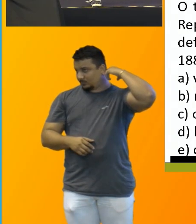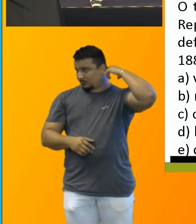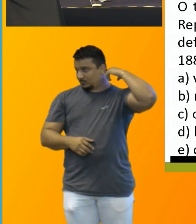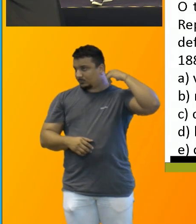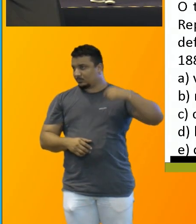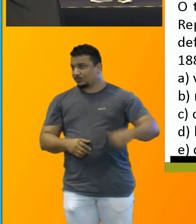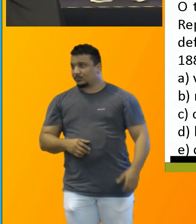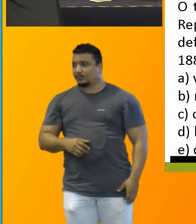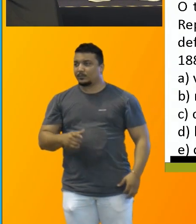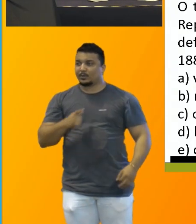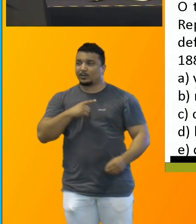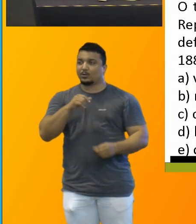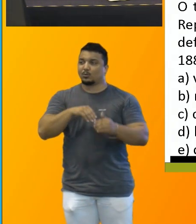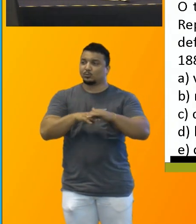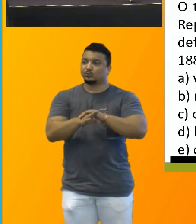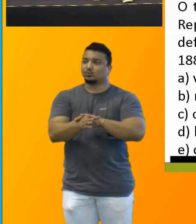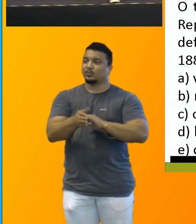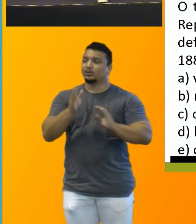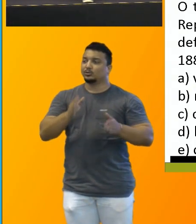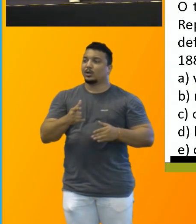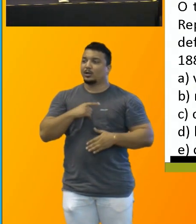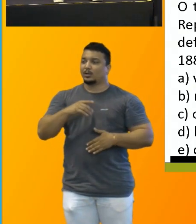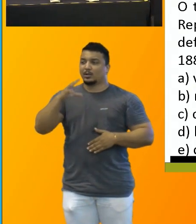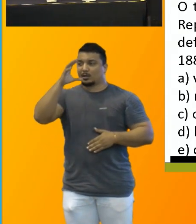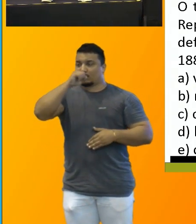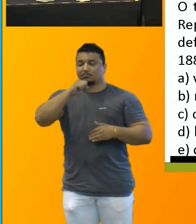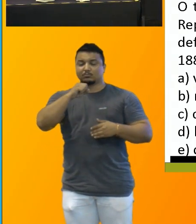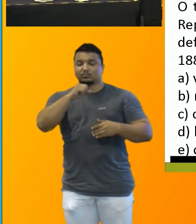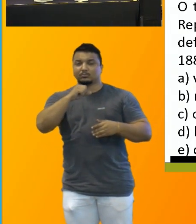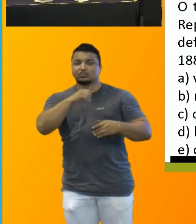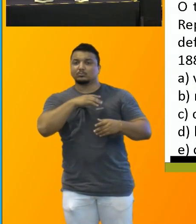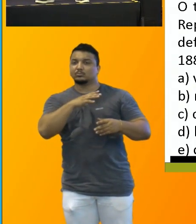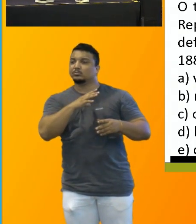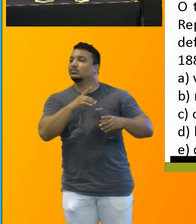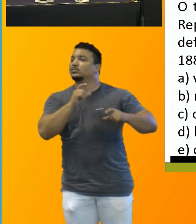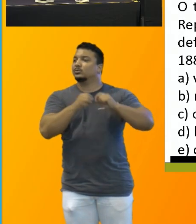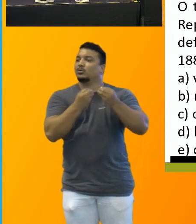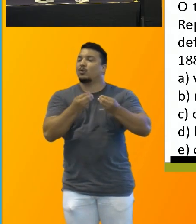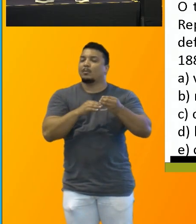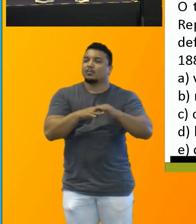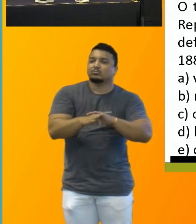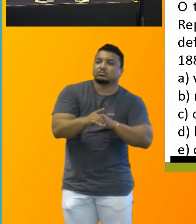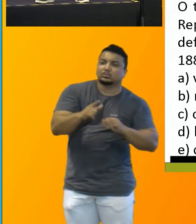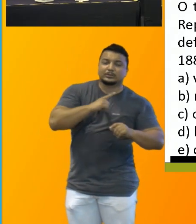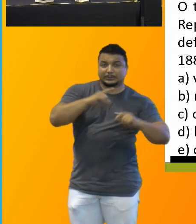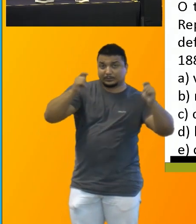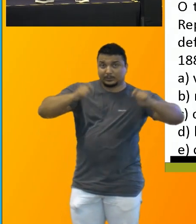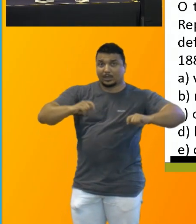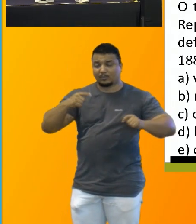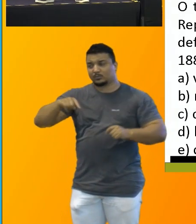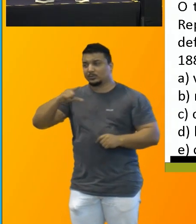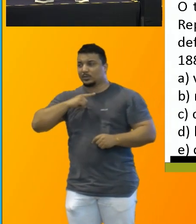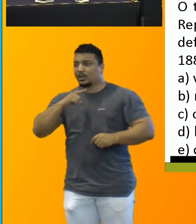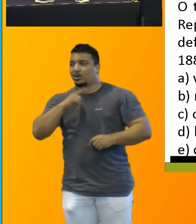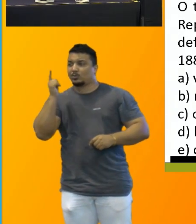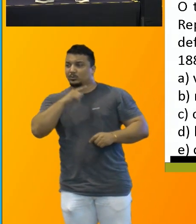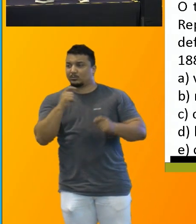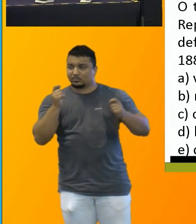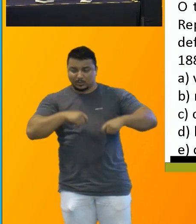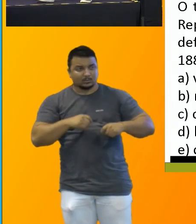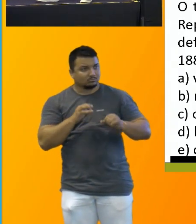está acostumado a ouvir essa habilidade e competência, tenha certeza, você vai ter